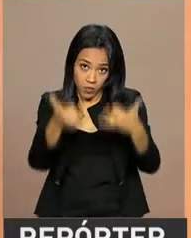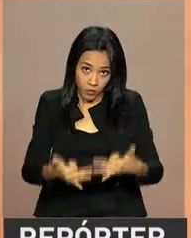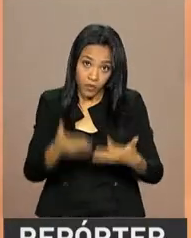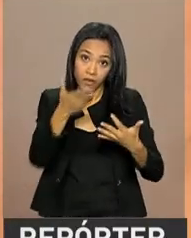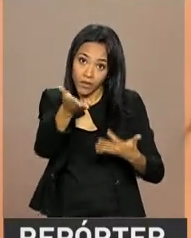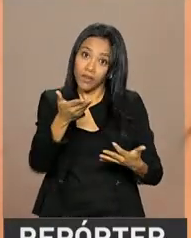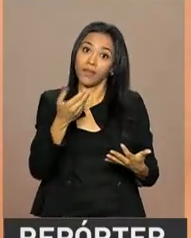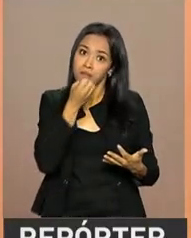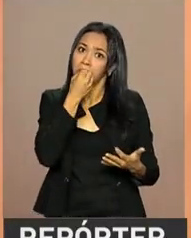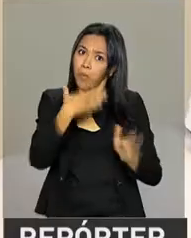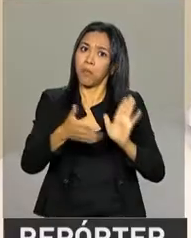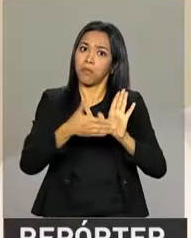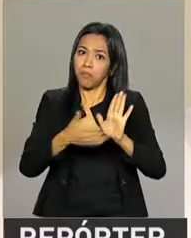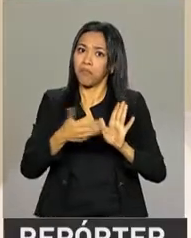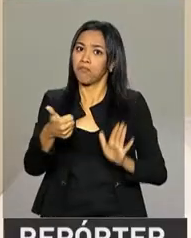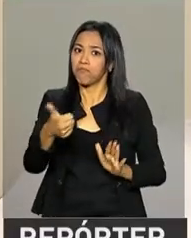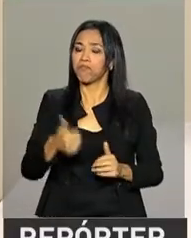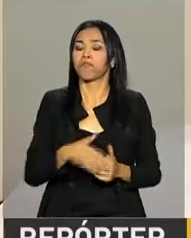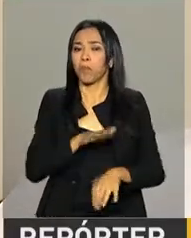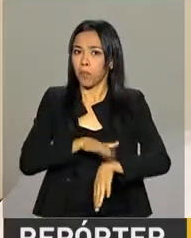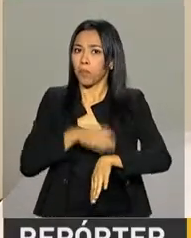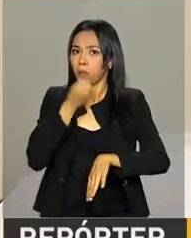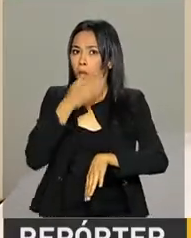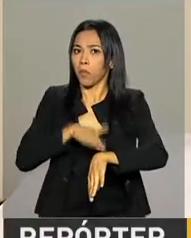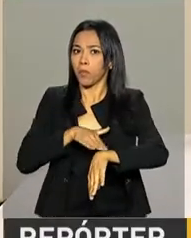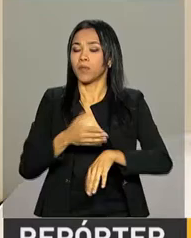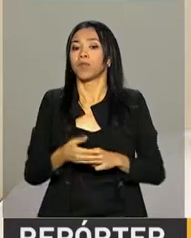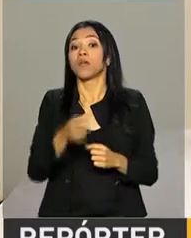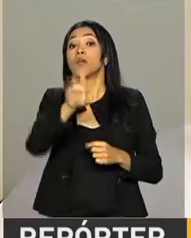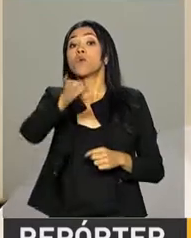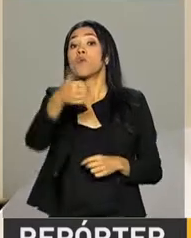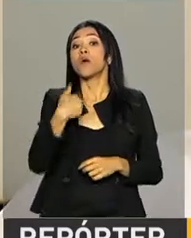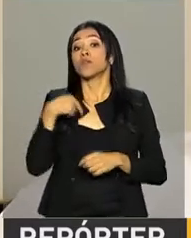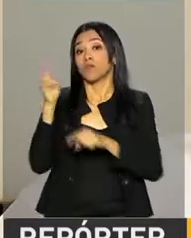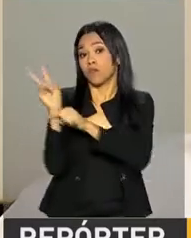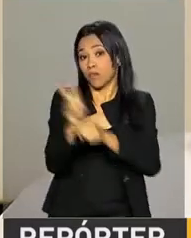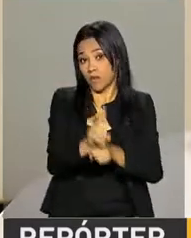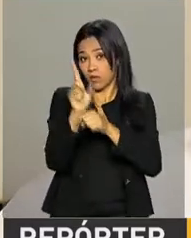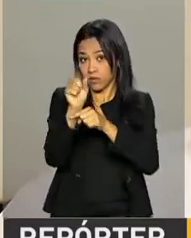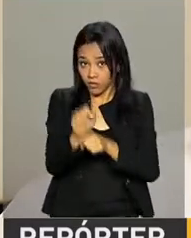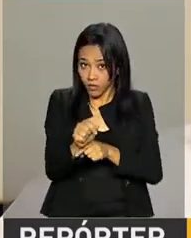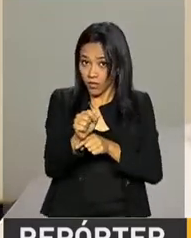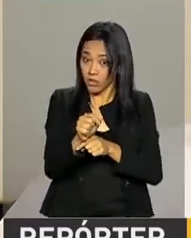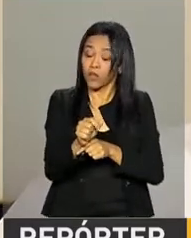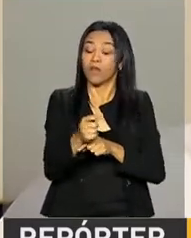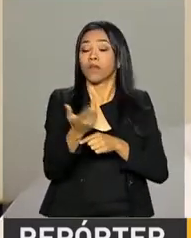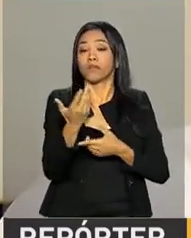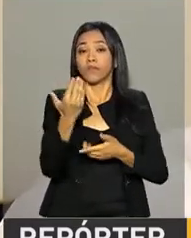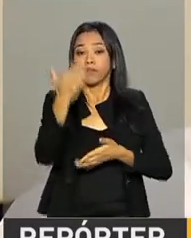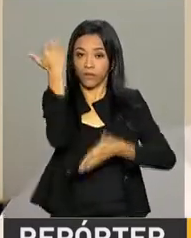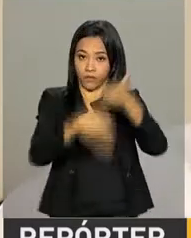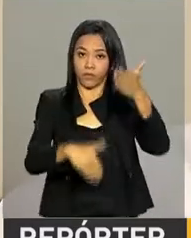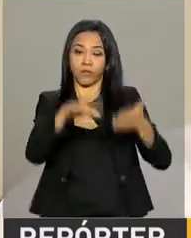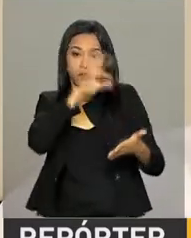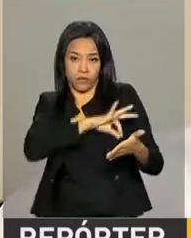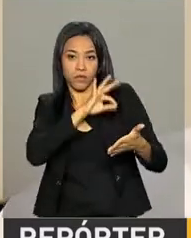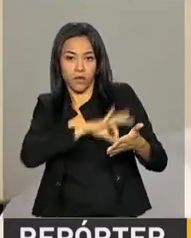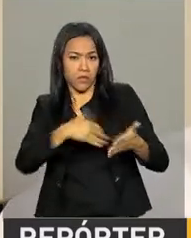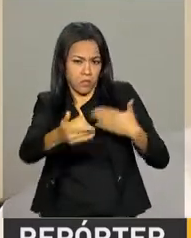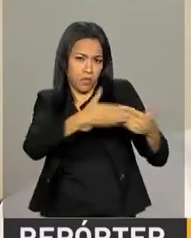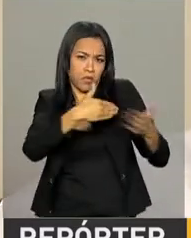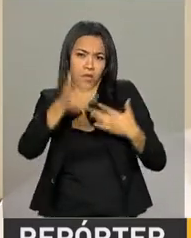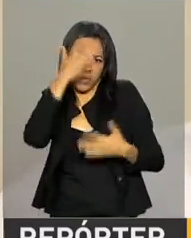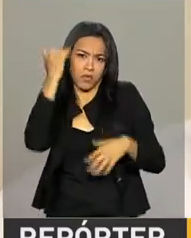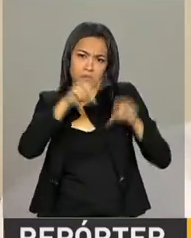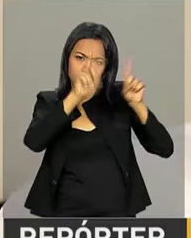vem em boa hora quando você vai fazer um financiamento consignado pra mim pra qualquer aposentado para qualquer funcionário